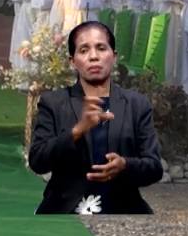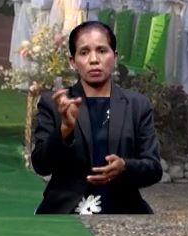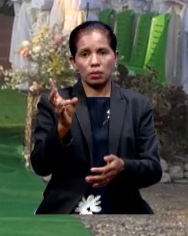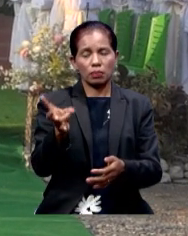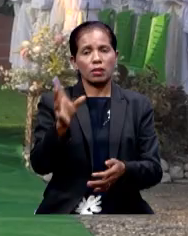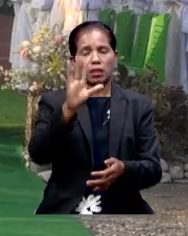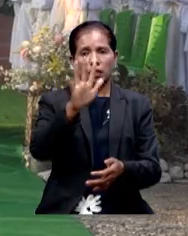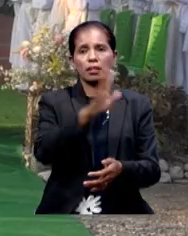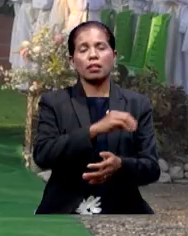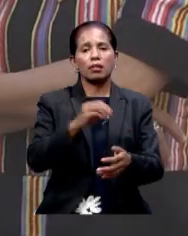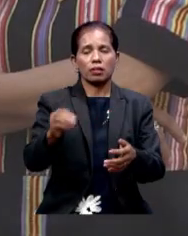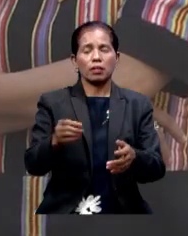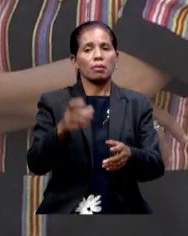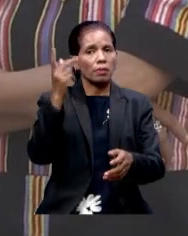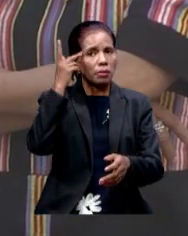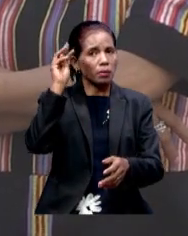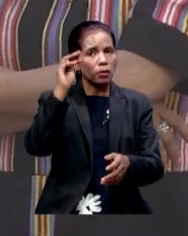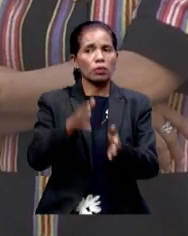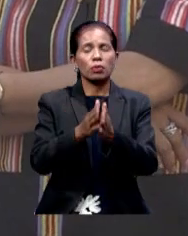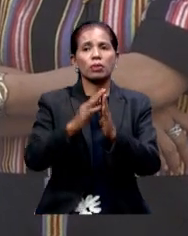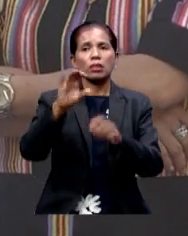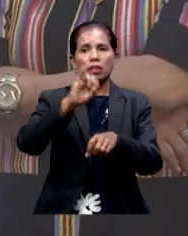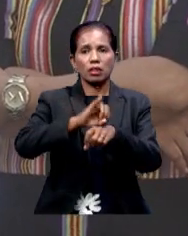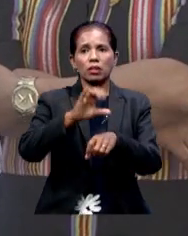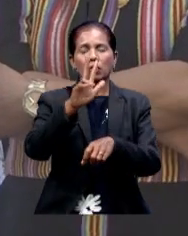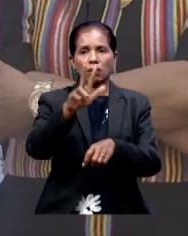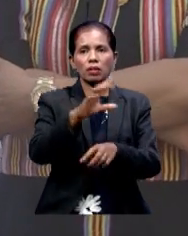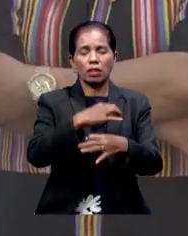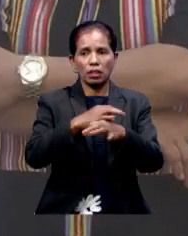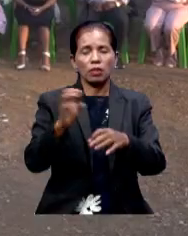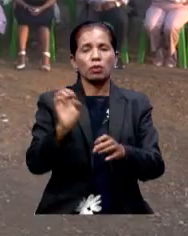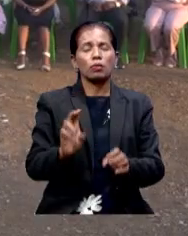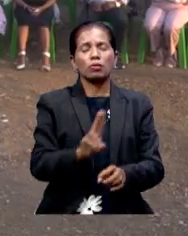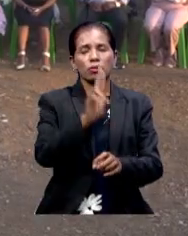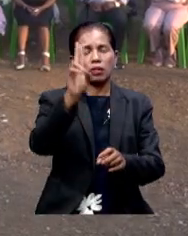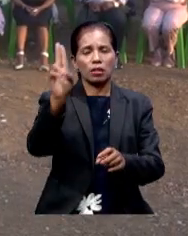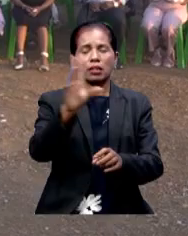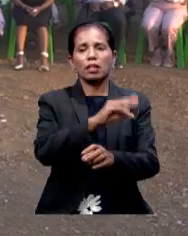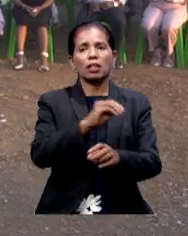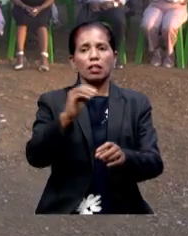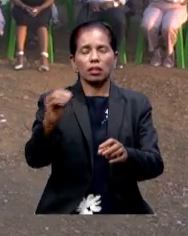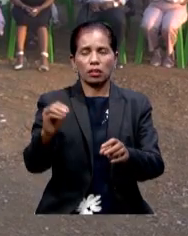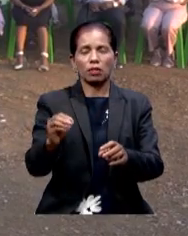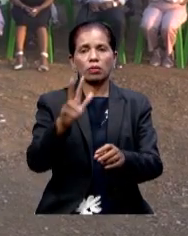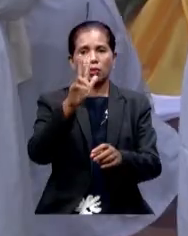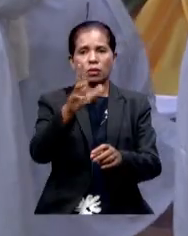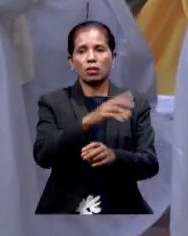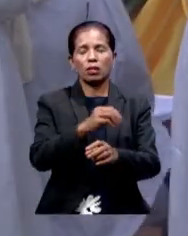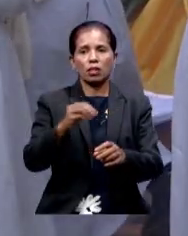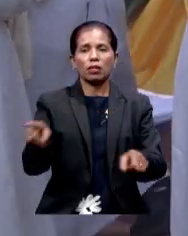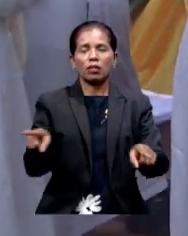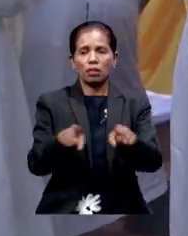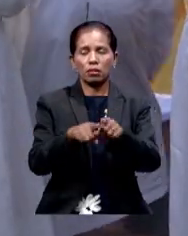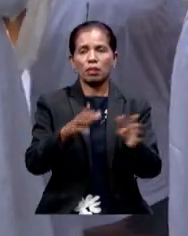Primeiro-ministro Kairala Sanan Gusmão, russo de César de Tolo, atua dia Universidade Católica Timorense, KUCT, atua Universidade Excelente,